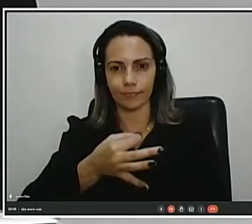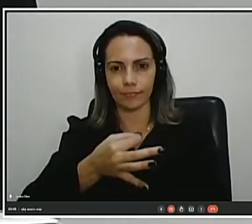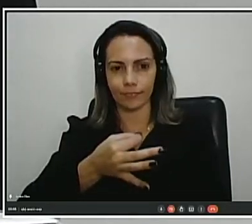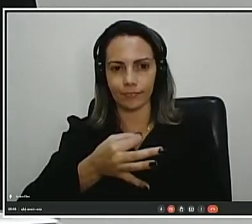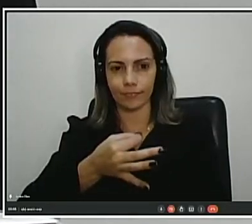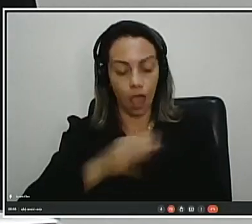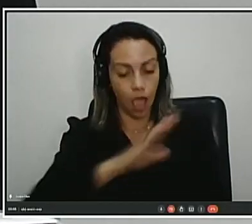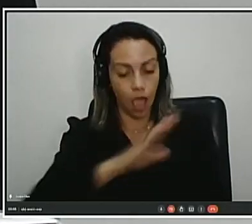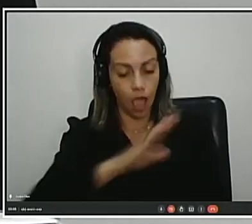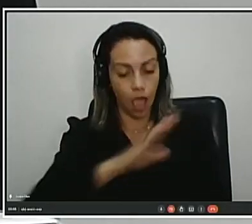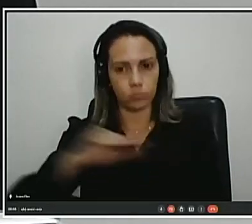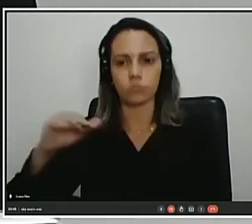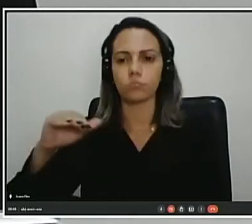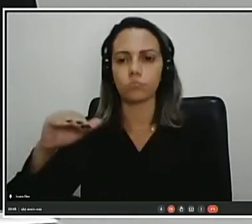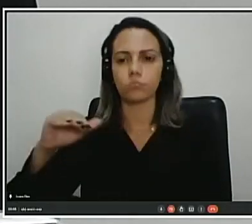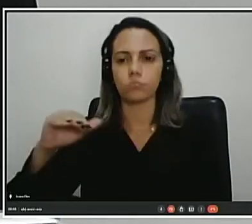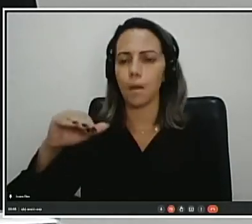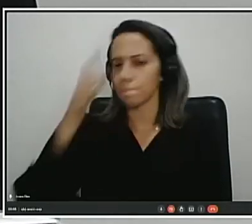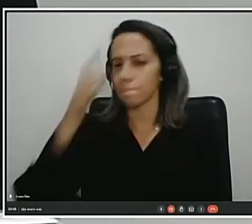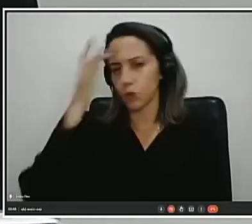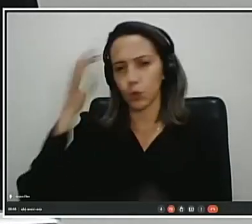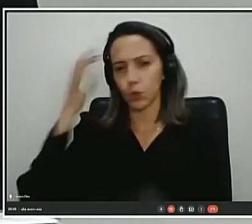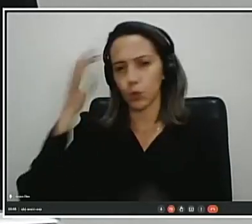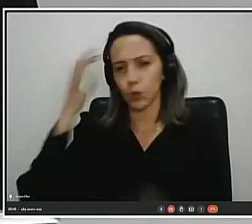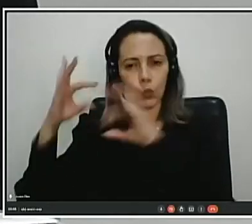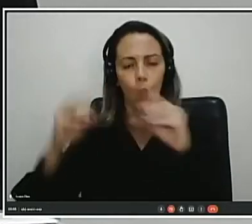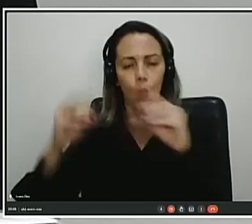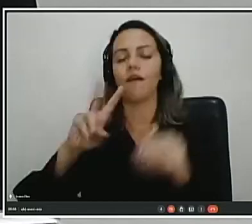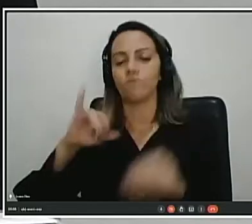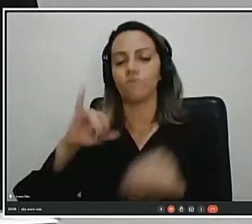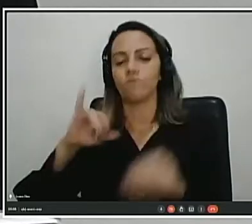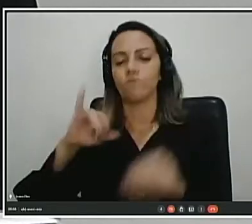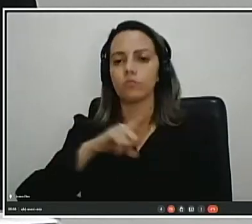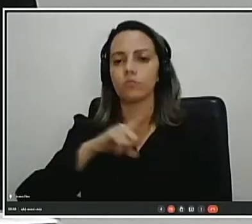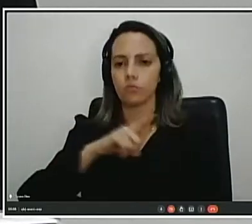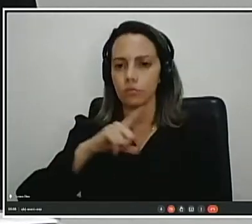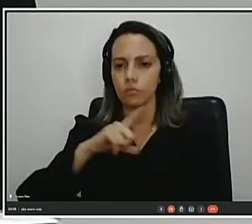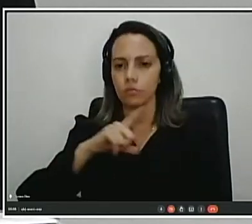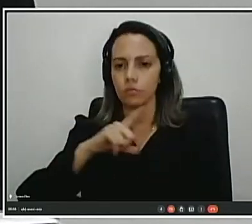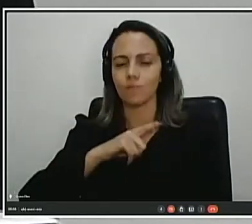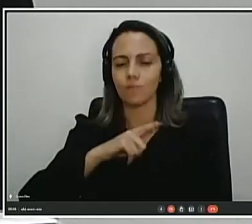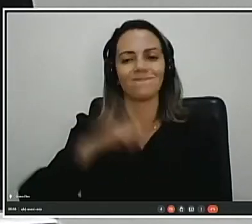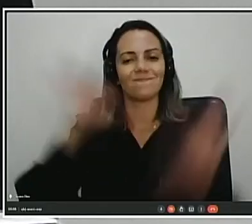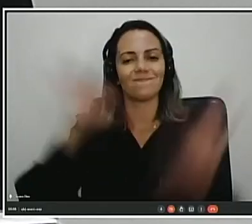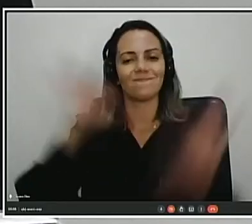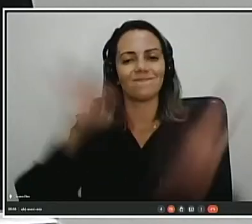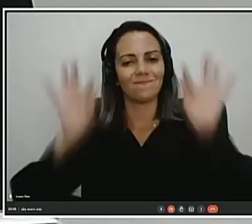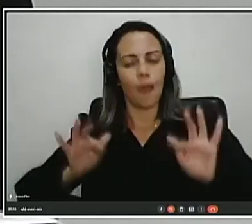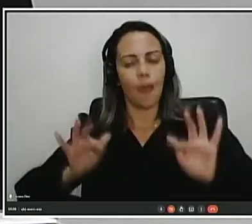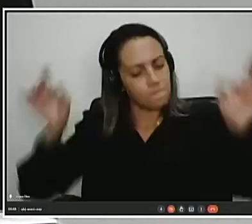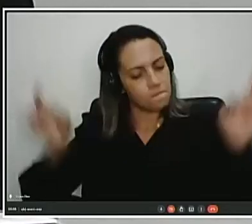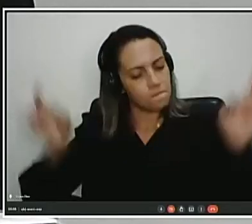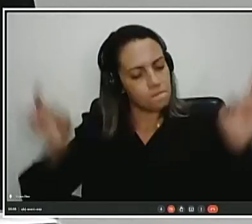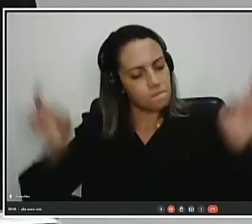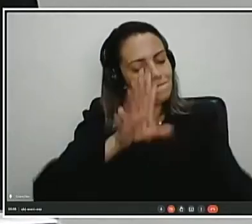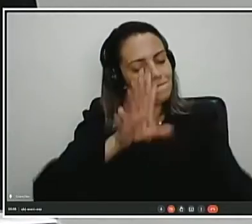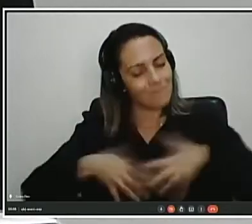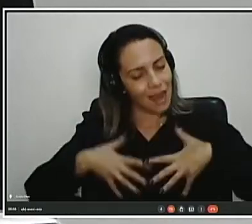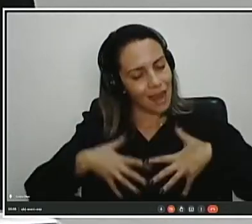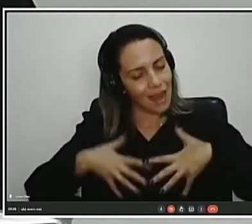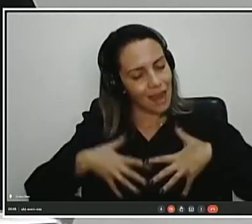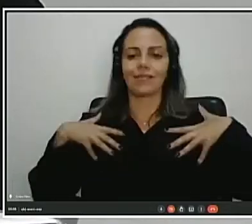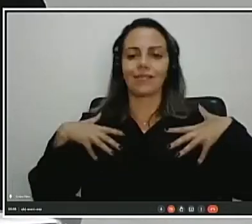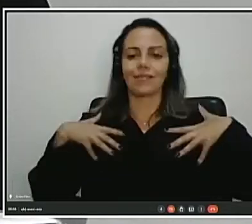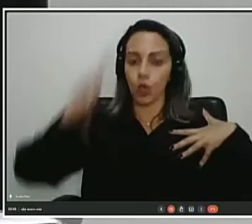essas crianças, todo esse pessoal vão ter plena felicidade no seu dia a dia e